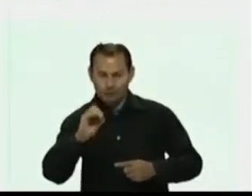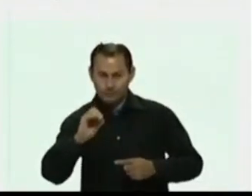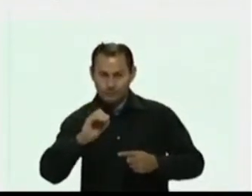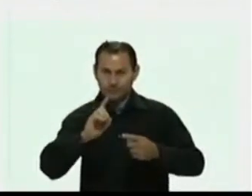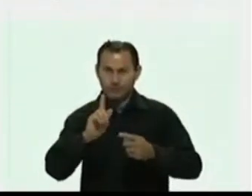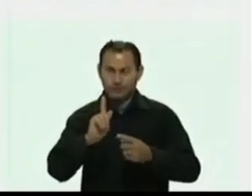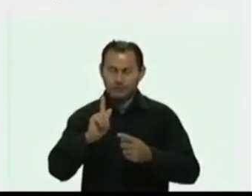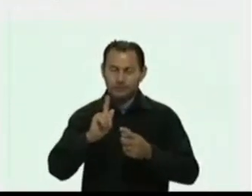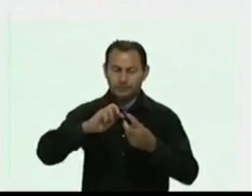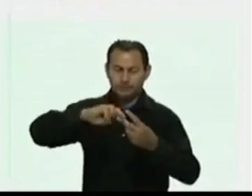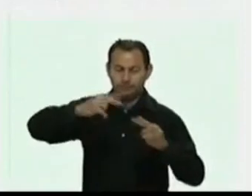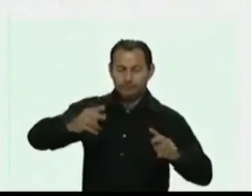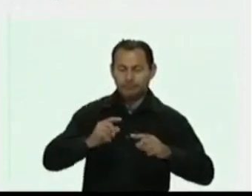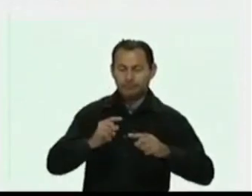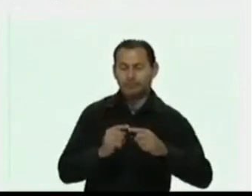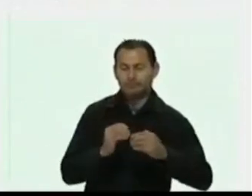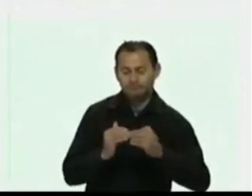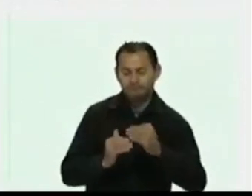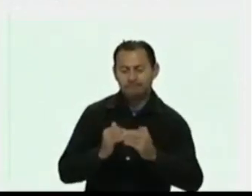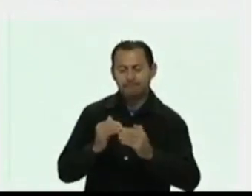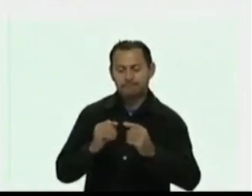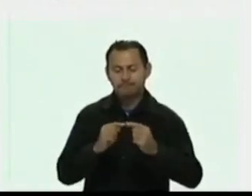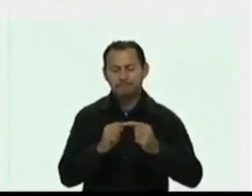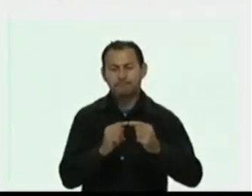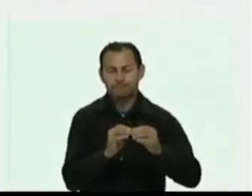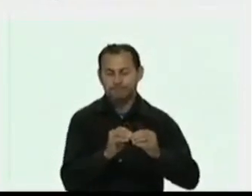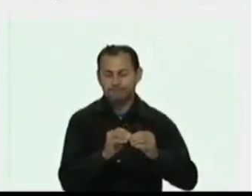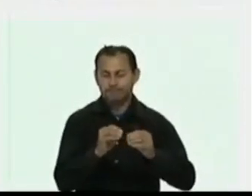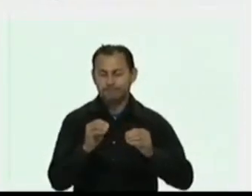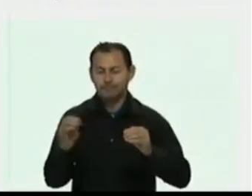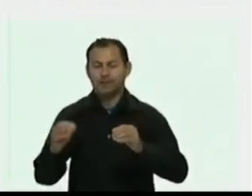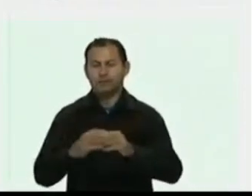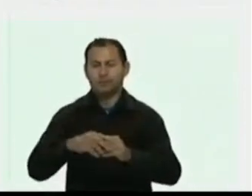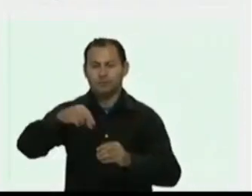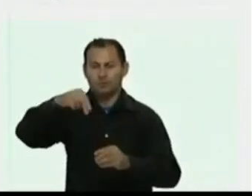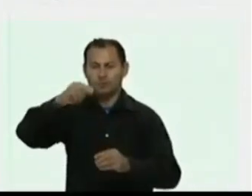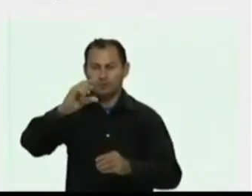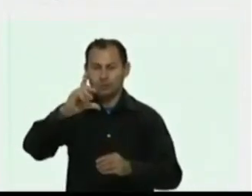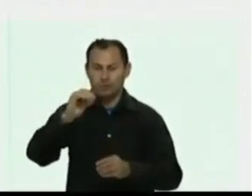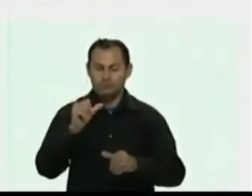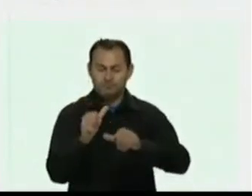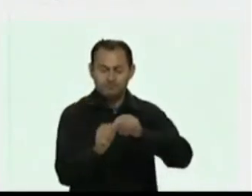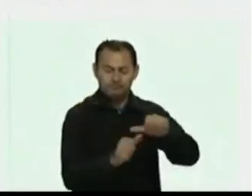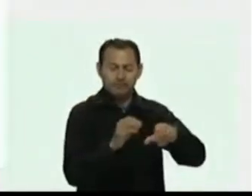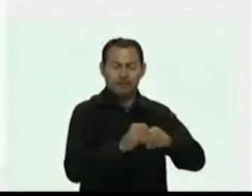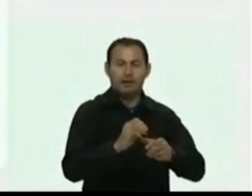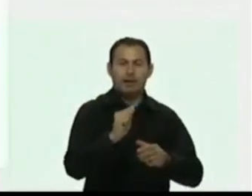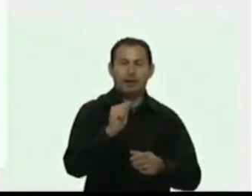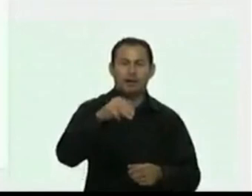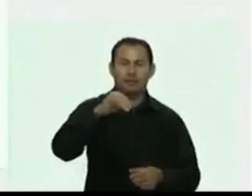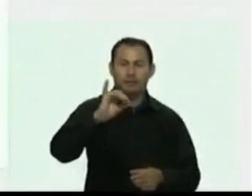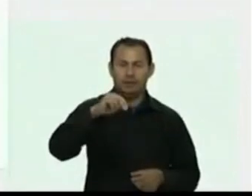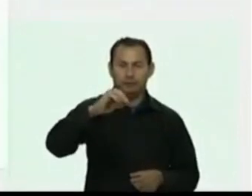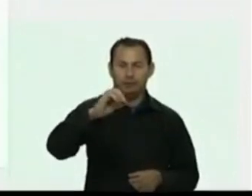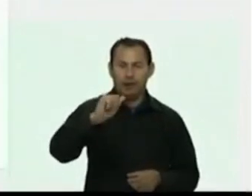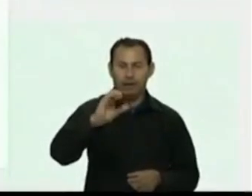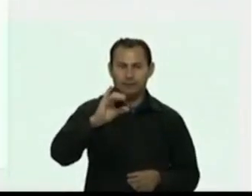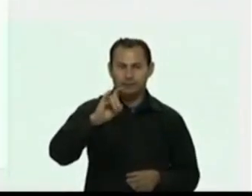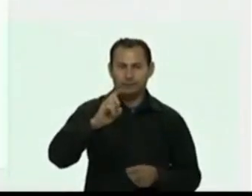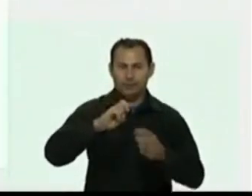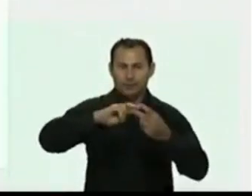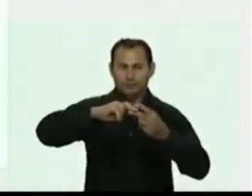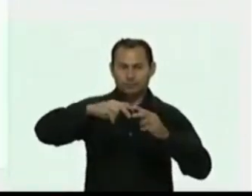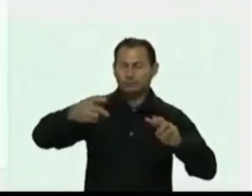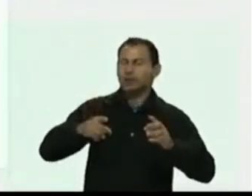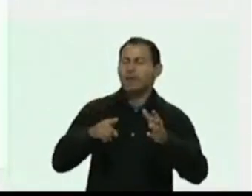sequências de aminoácidos, de nucleotídeos para aminoácidos, lá no ribossomo.